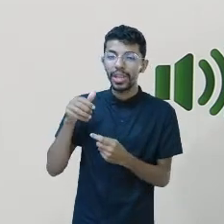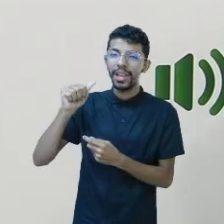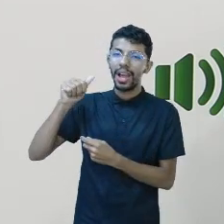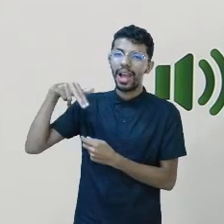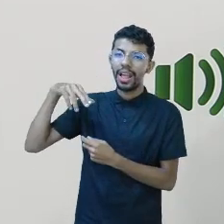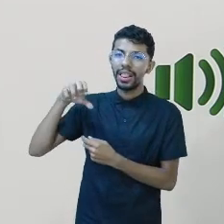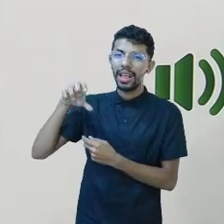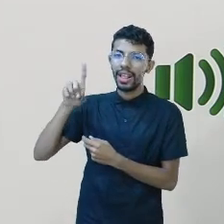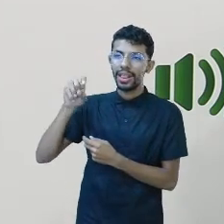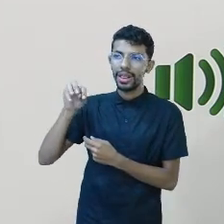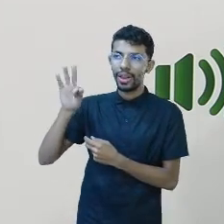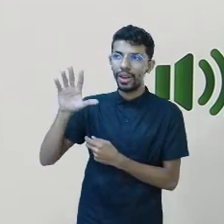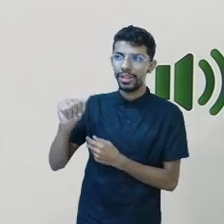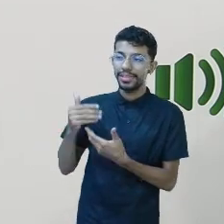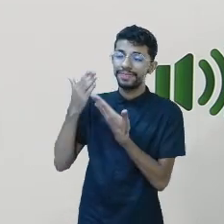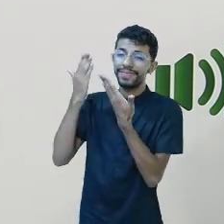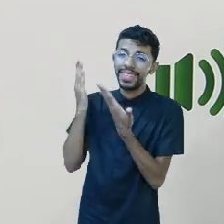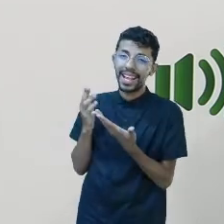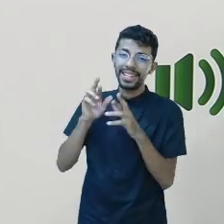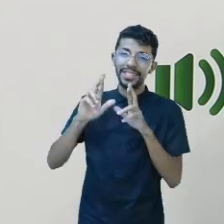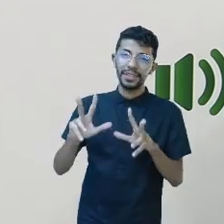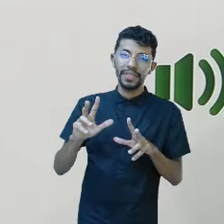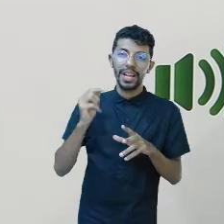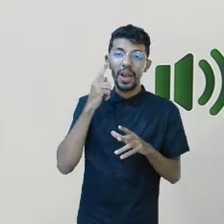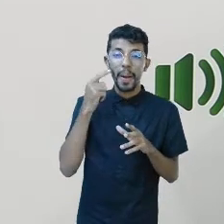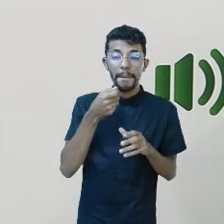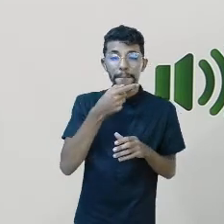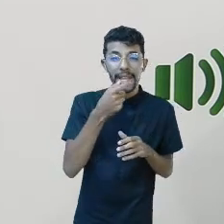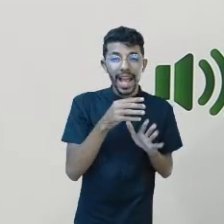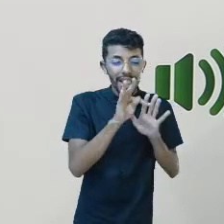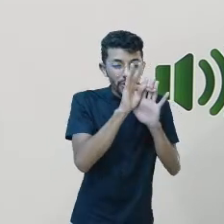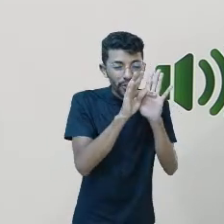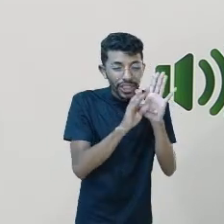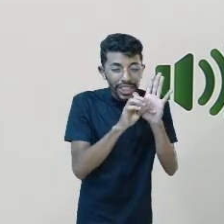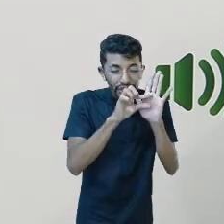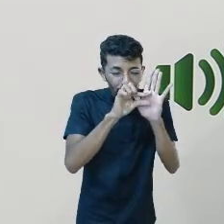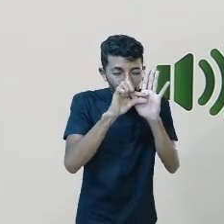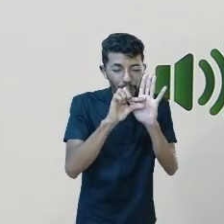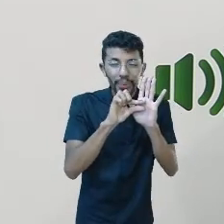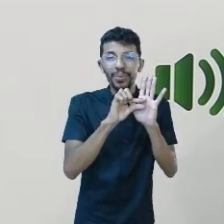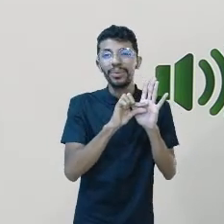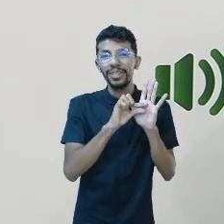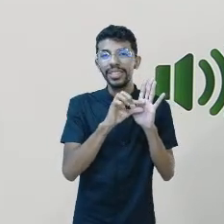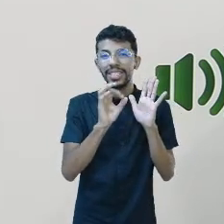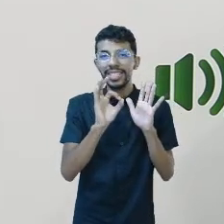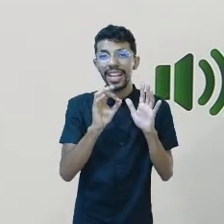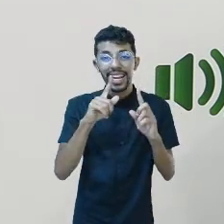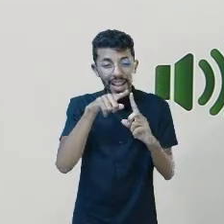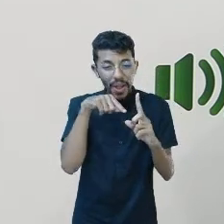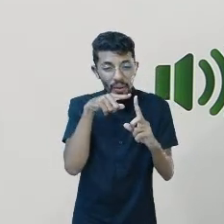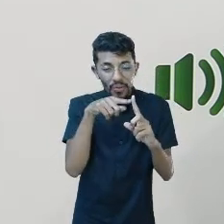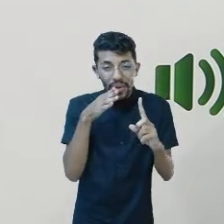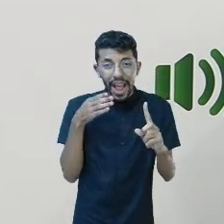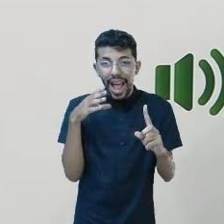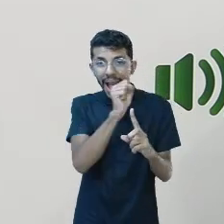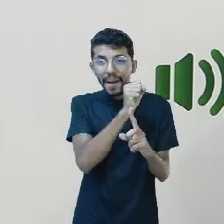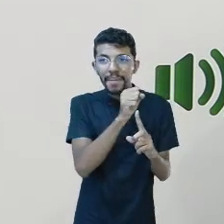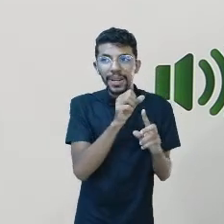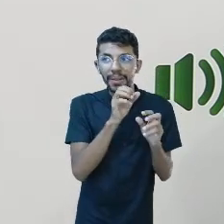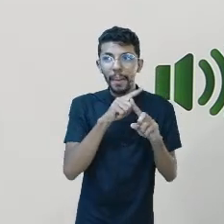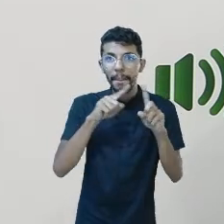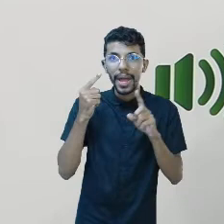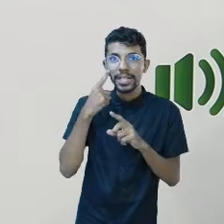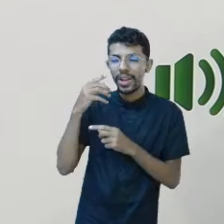é a diferença, tá certo? A piada é um texto bem curtinho, no instante chega lá bem direto e objetivo.